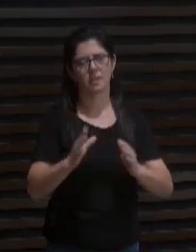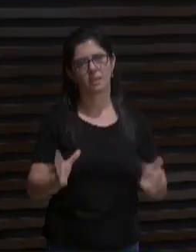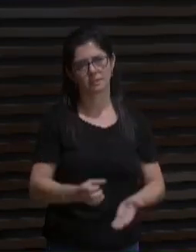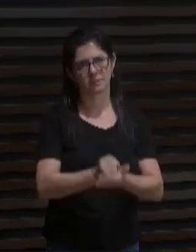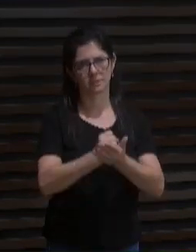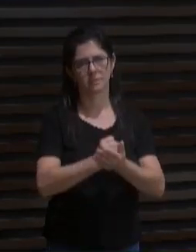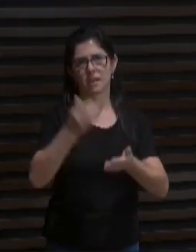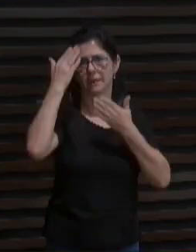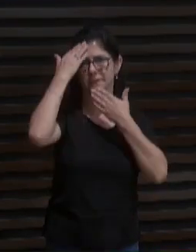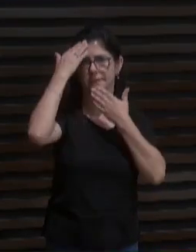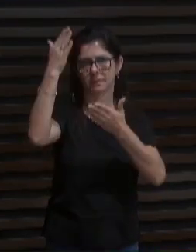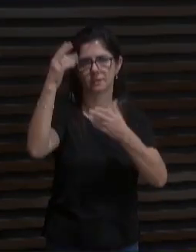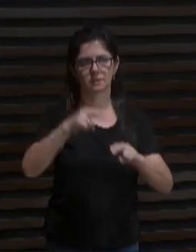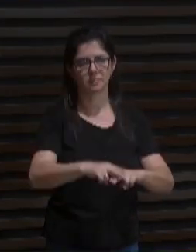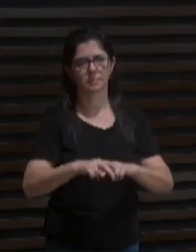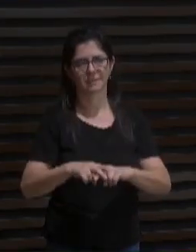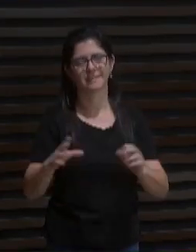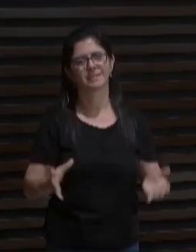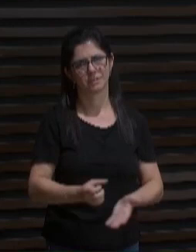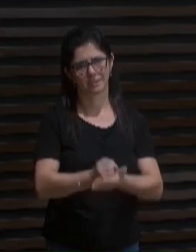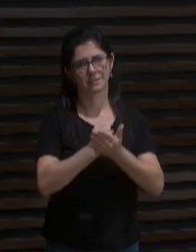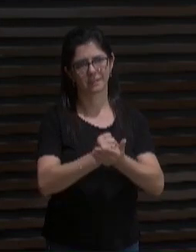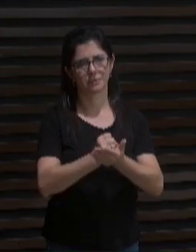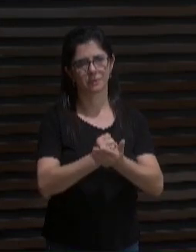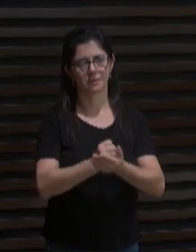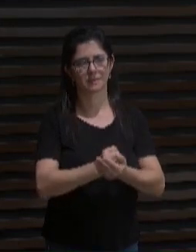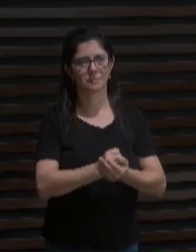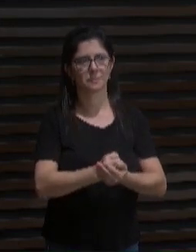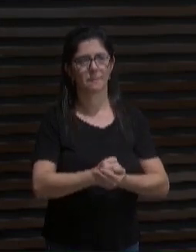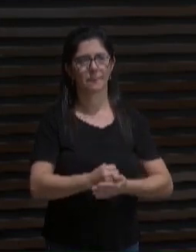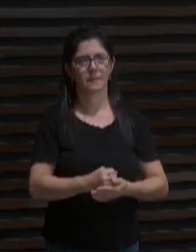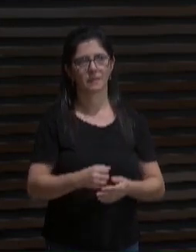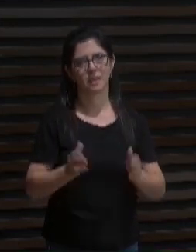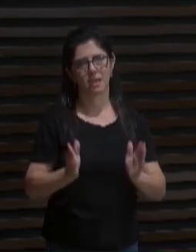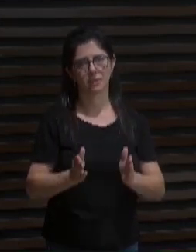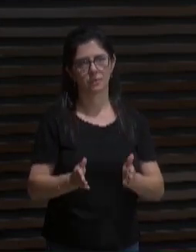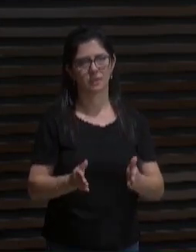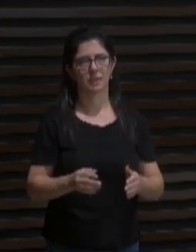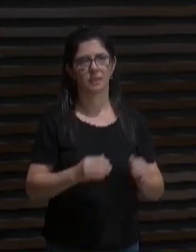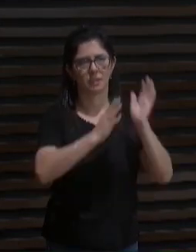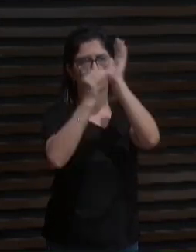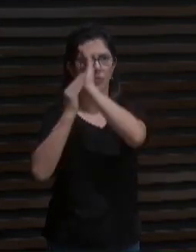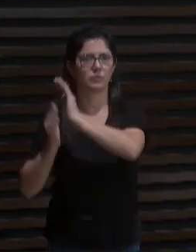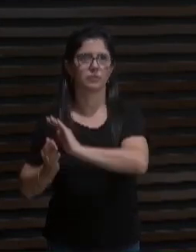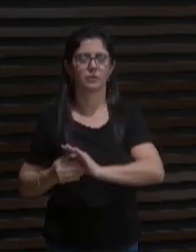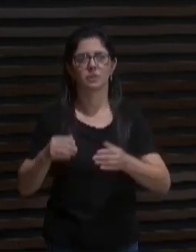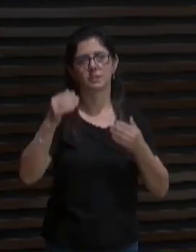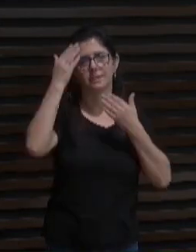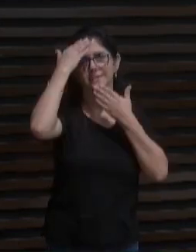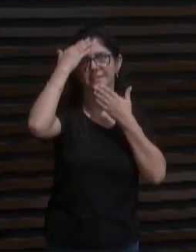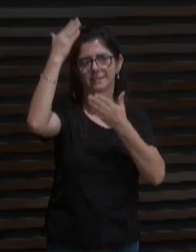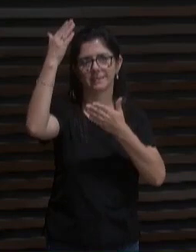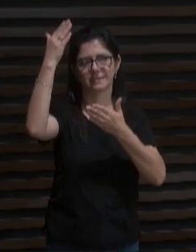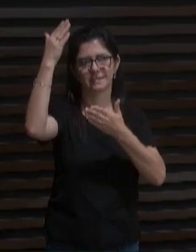deles, ok? Possa louvar, daqui para frente é louvor, é gratidão. Então faça uma oração de